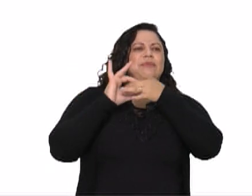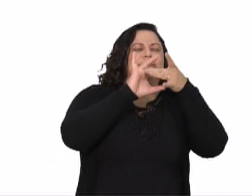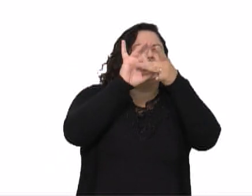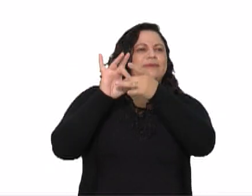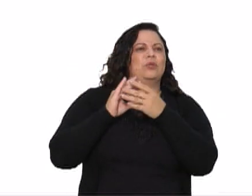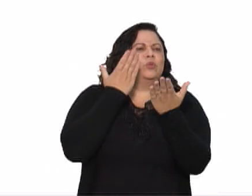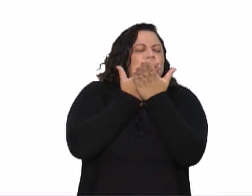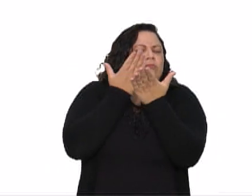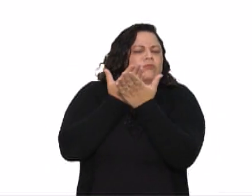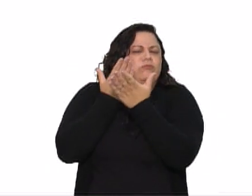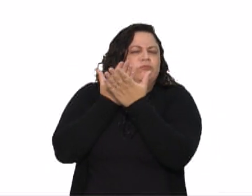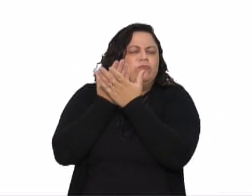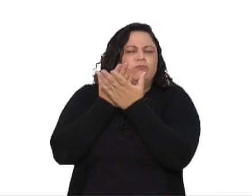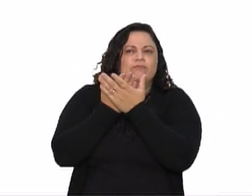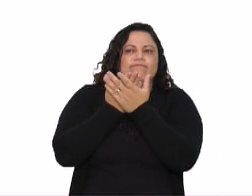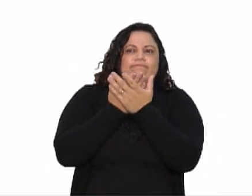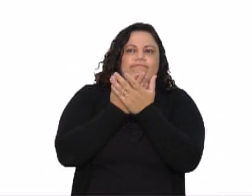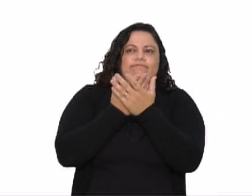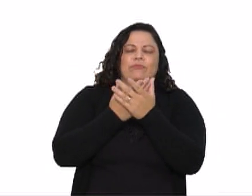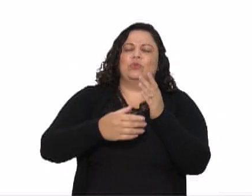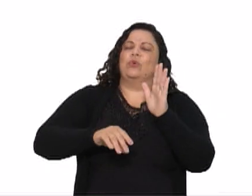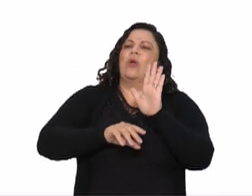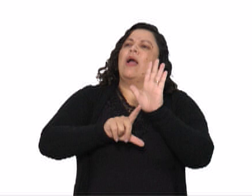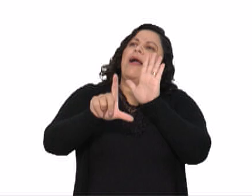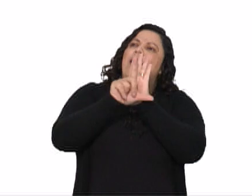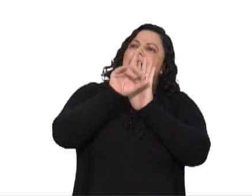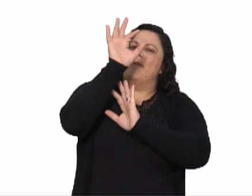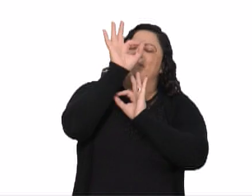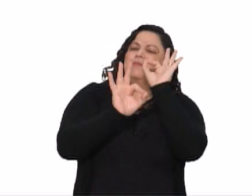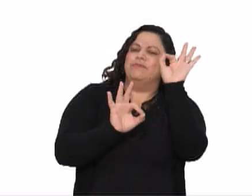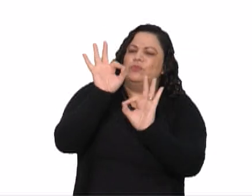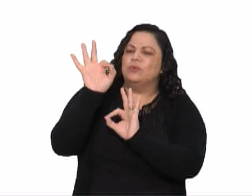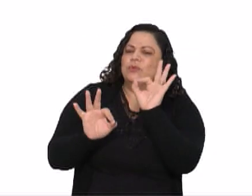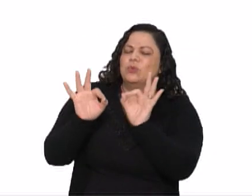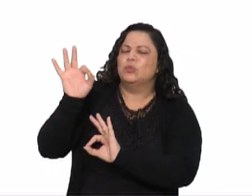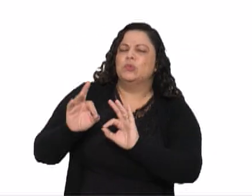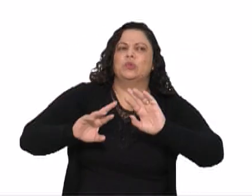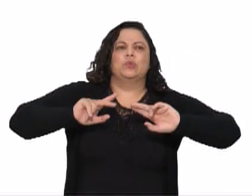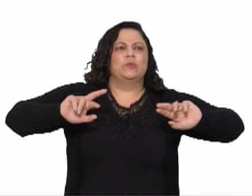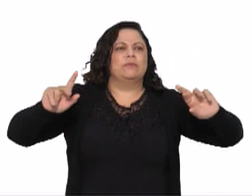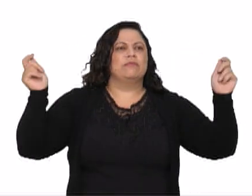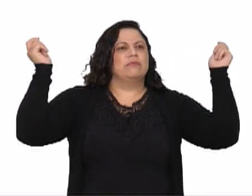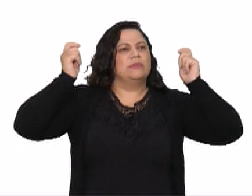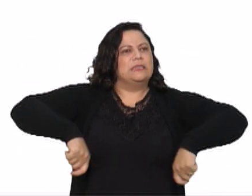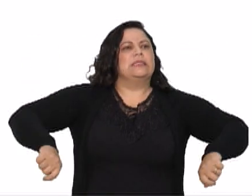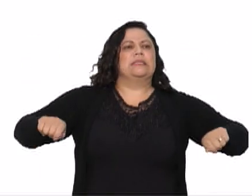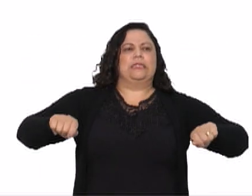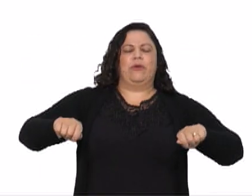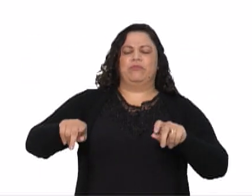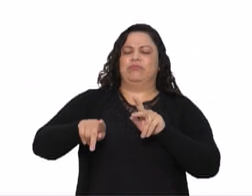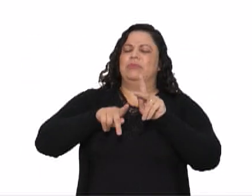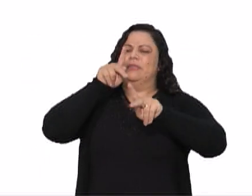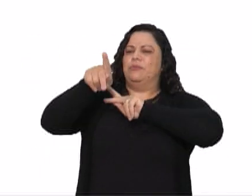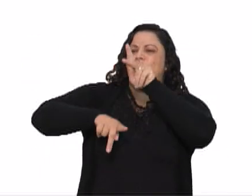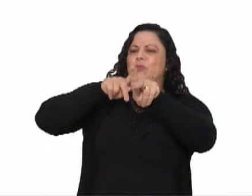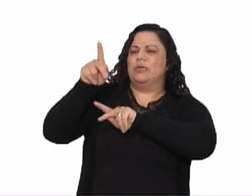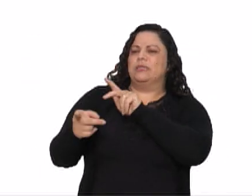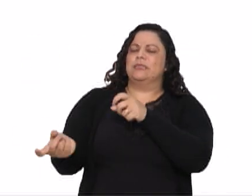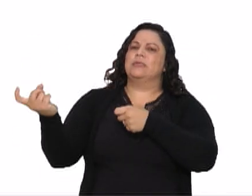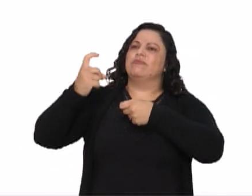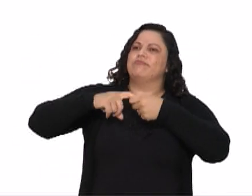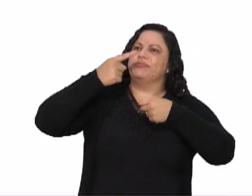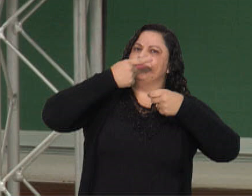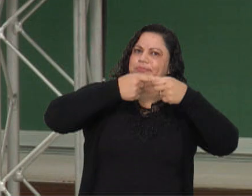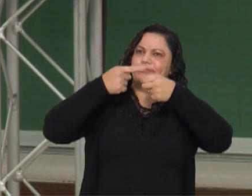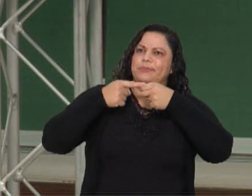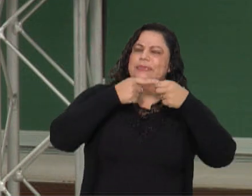e planejamento da cidade. Permite criar condições adequadas de habitação às populações das cidades.